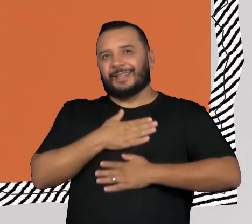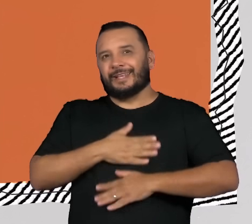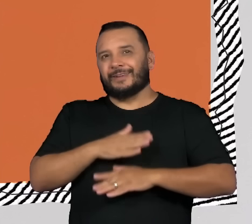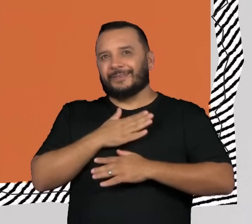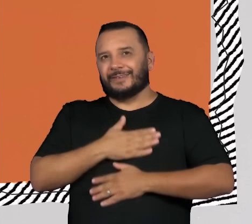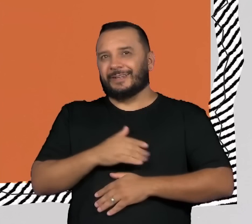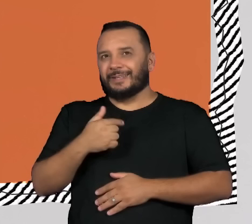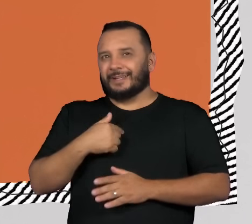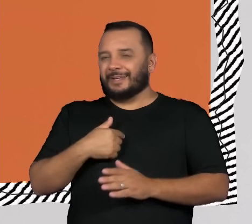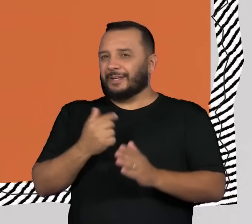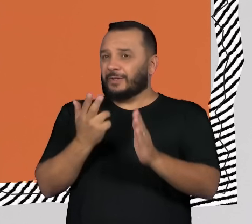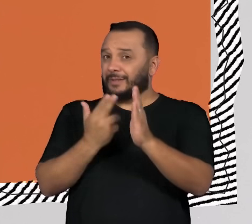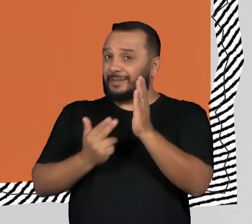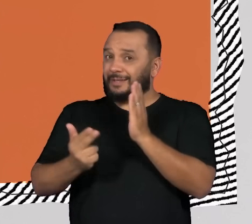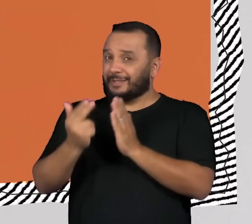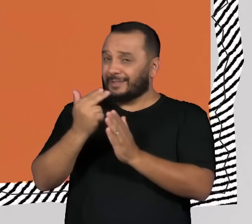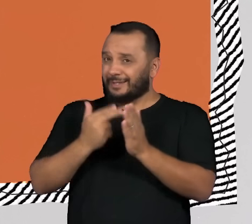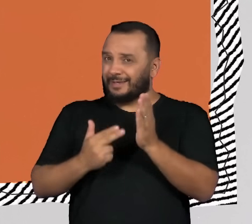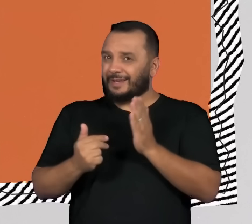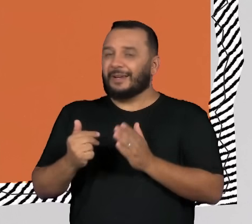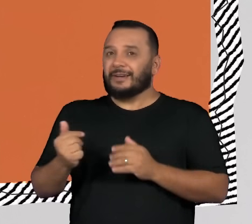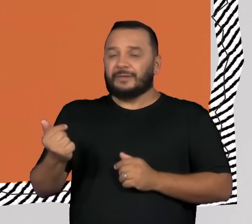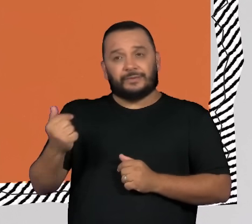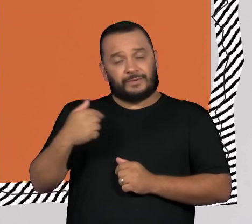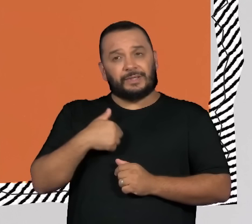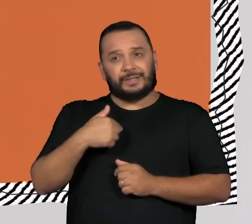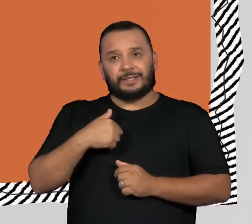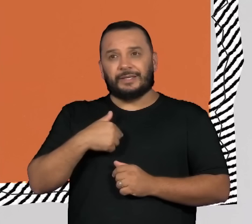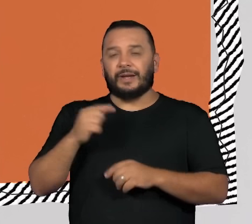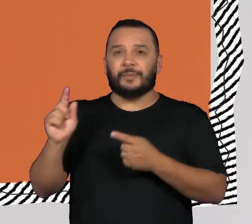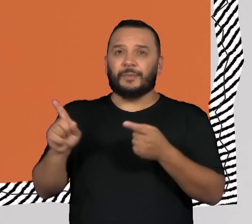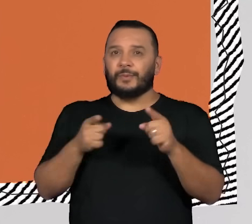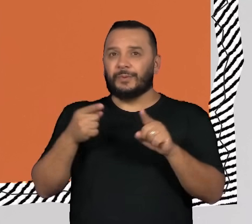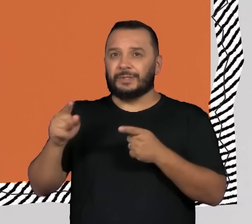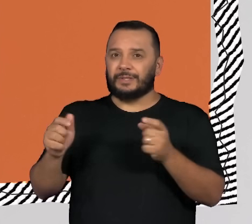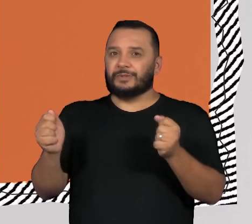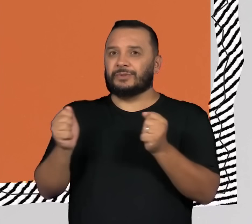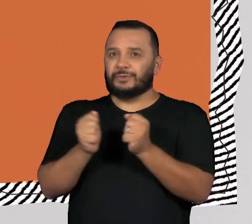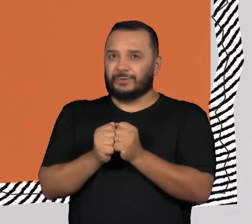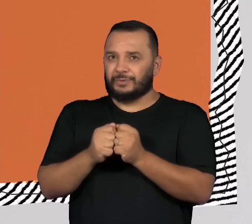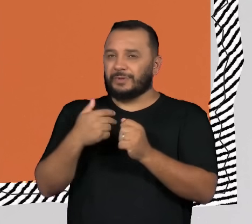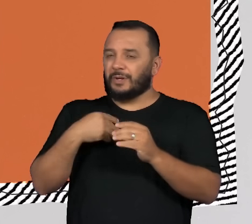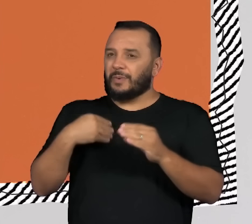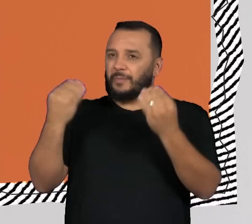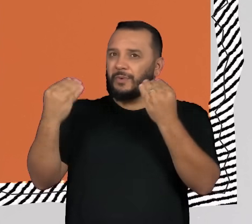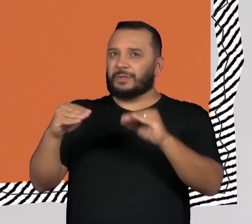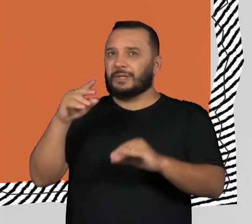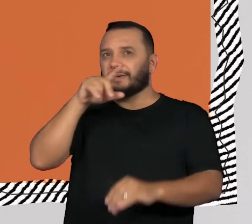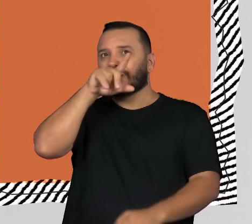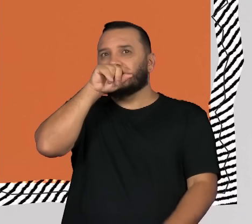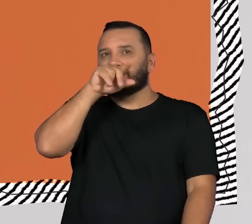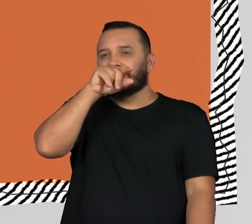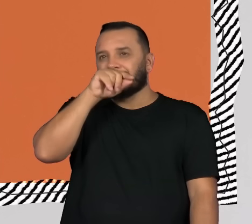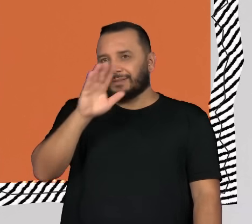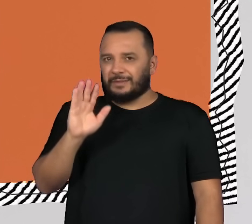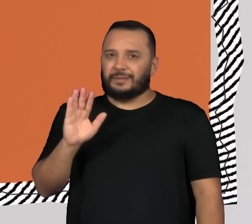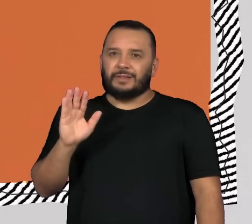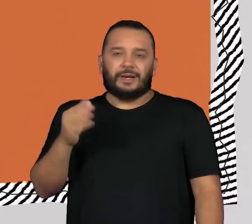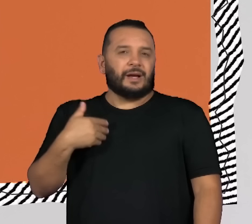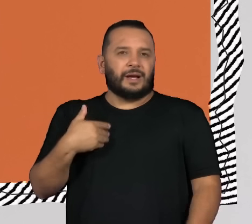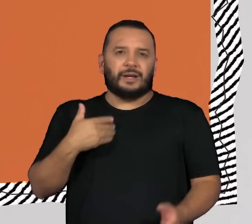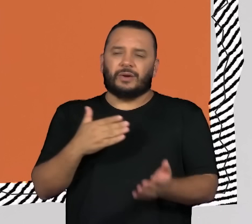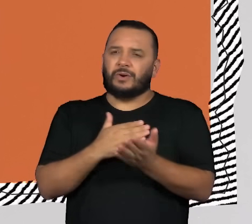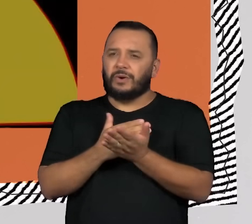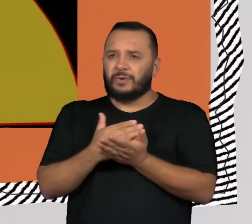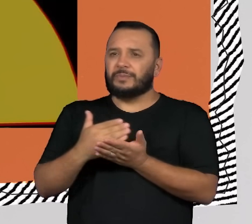desenhava, escolhi uma trilha sonora, porque eu sempre movi das músicas. Claro. Aí eu ia lá, postava no Twitter. E aí foi uma quantidade